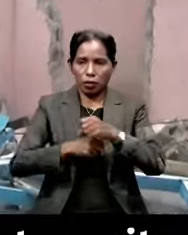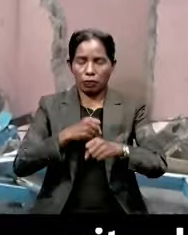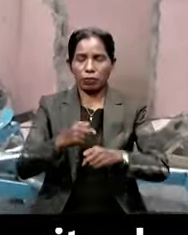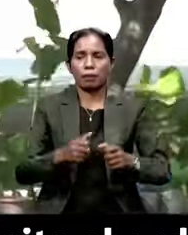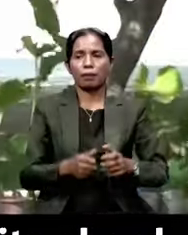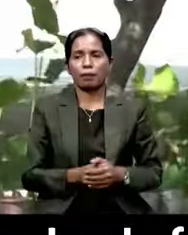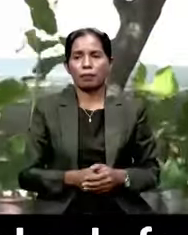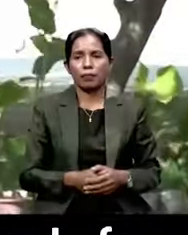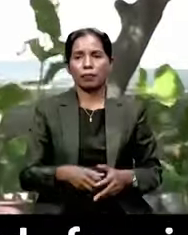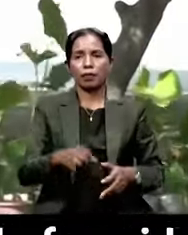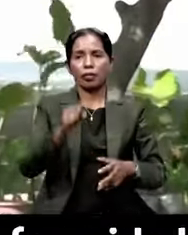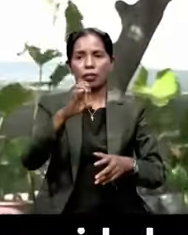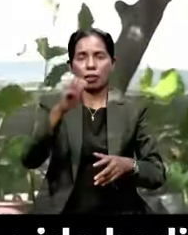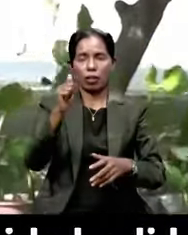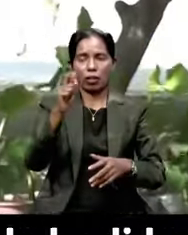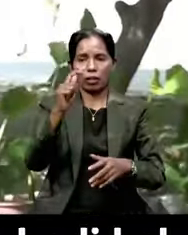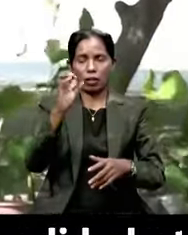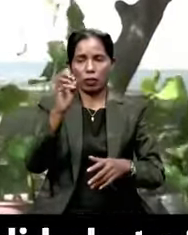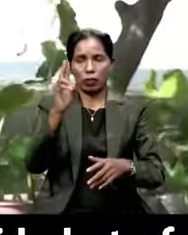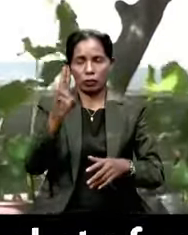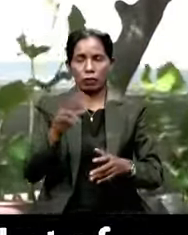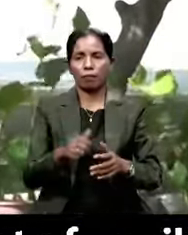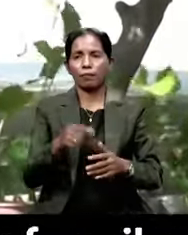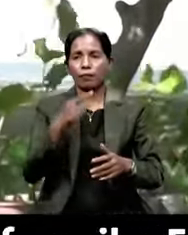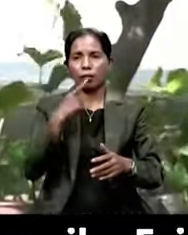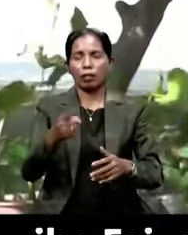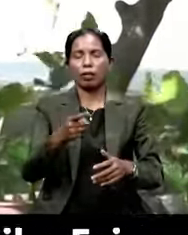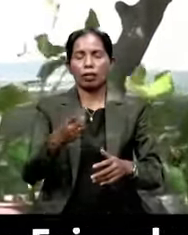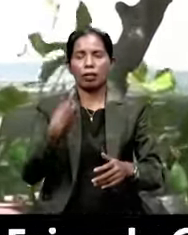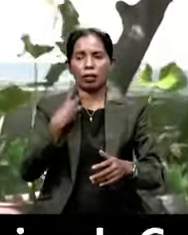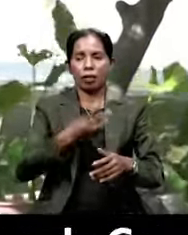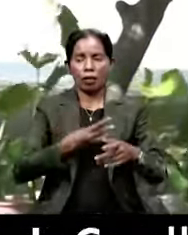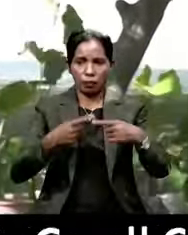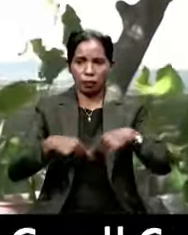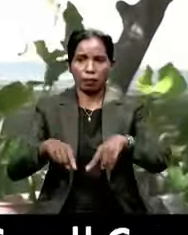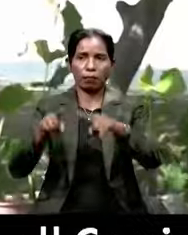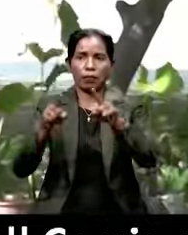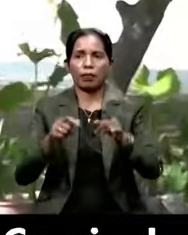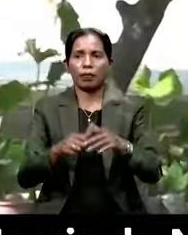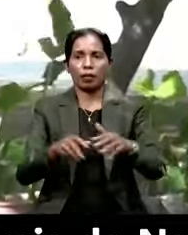Citou, primeiro vai ser tu. Citou de Angaruka Hamba e a